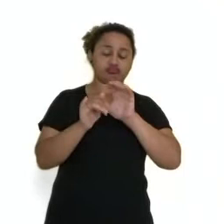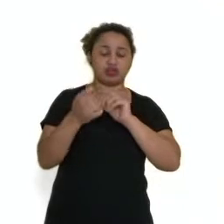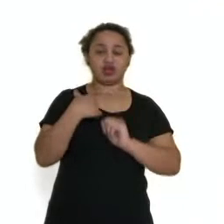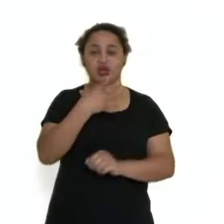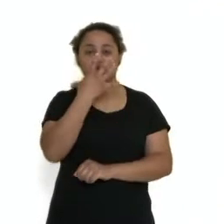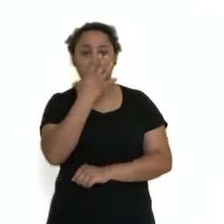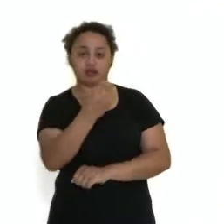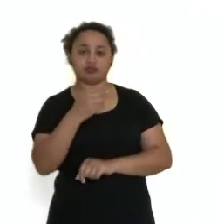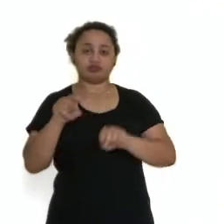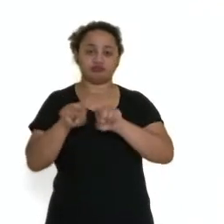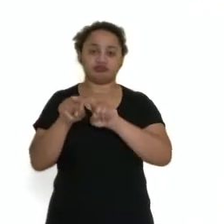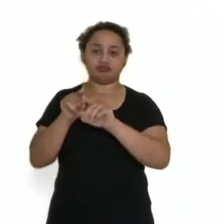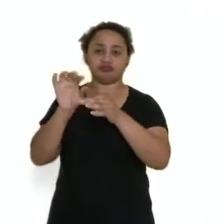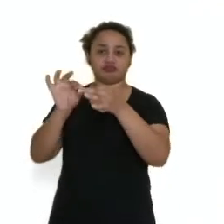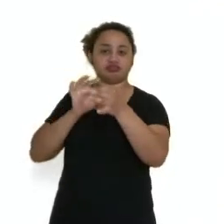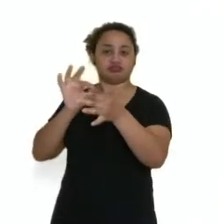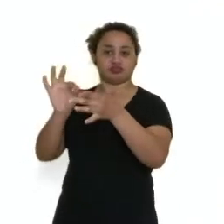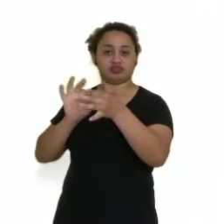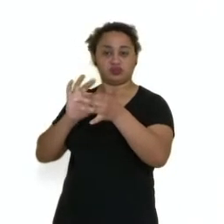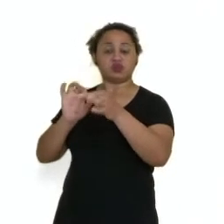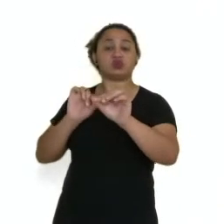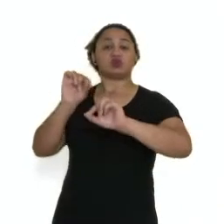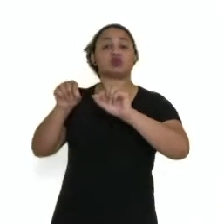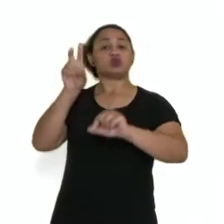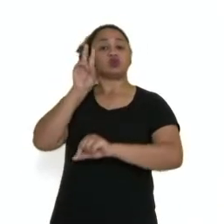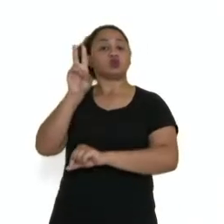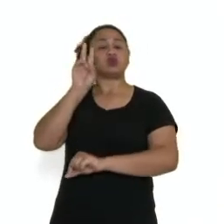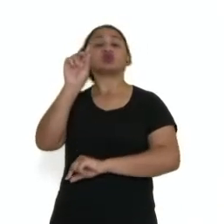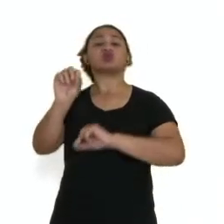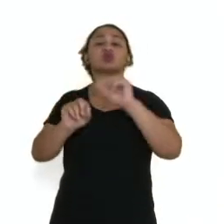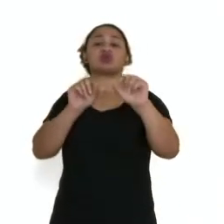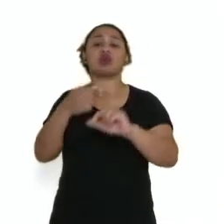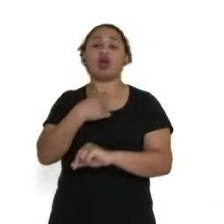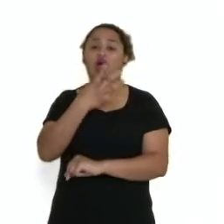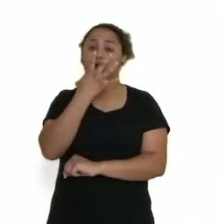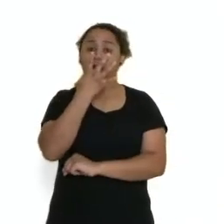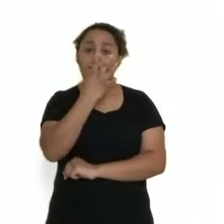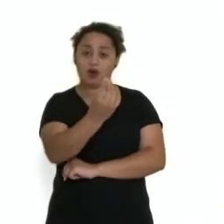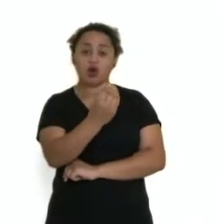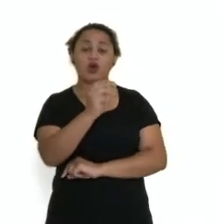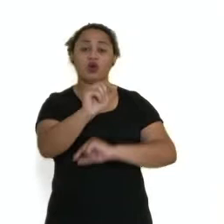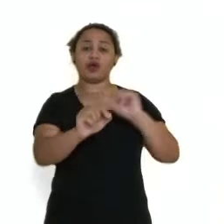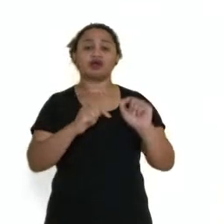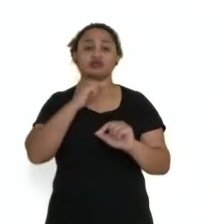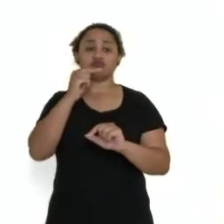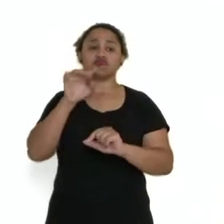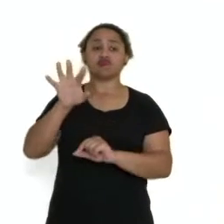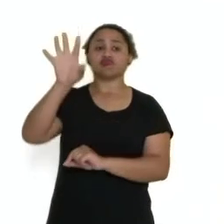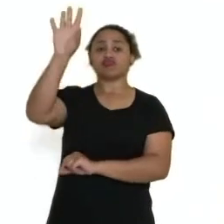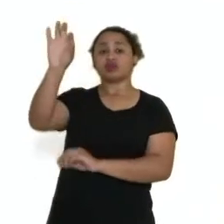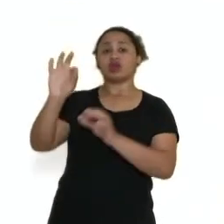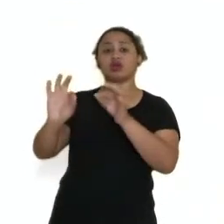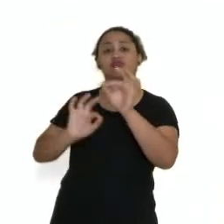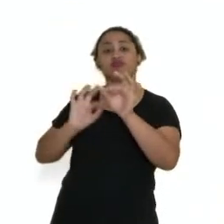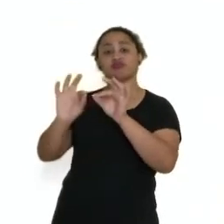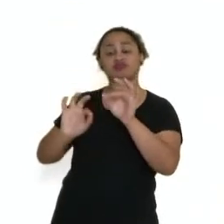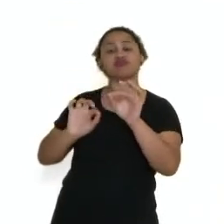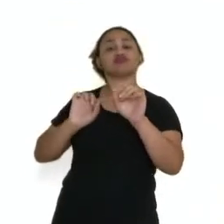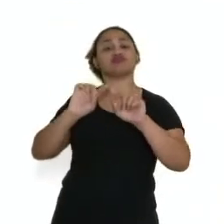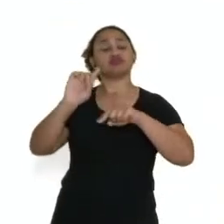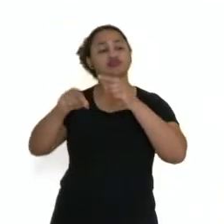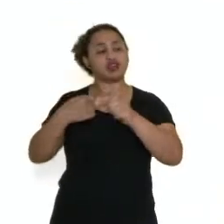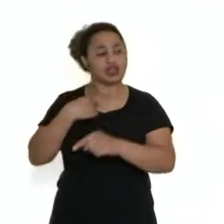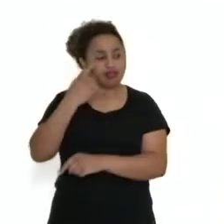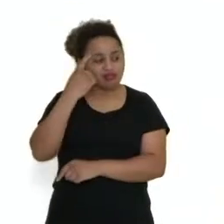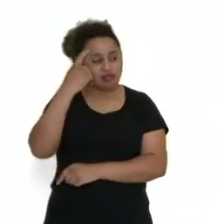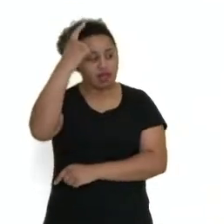as Uvas conta a história, então, de quem? De uma raposa que não conseguia pegar as uvas. Até que ela tem a brilhante